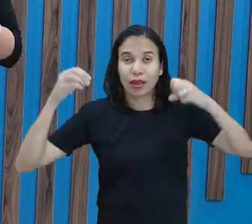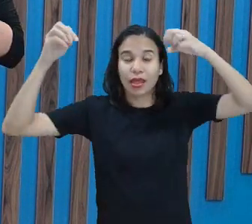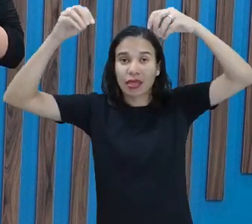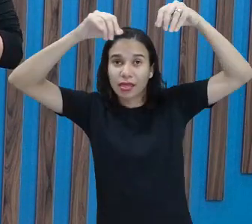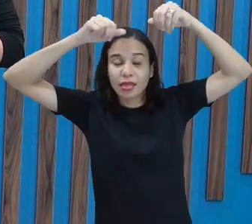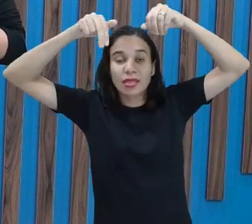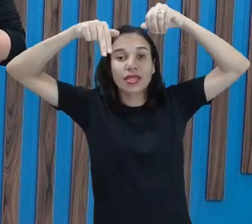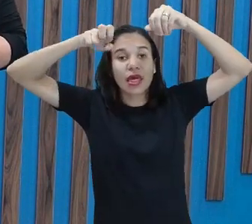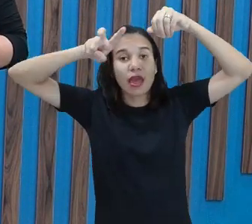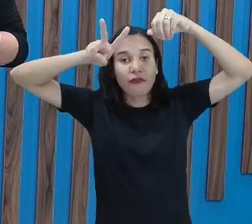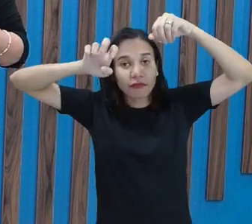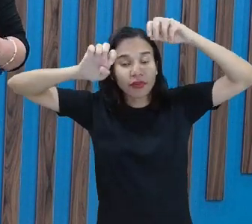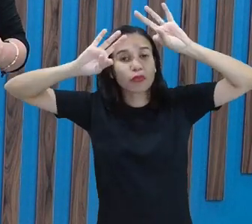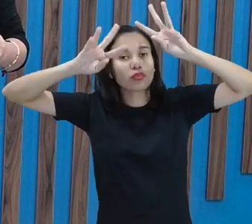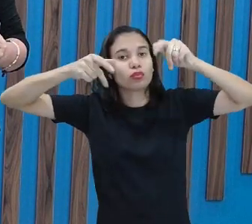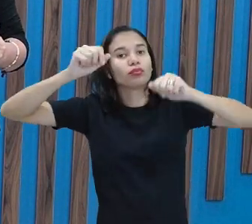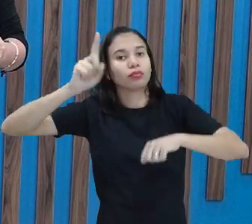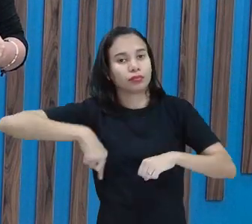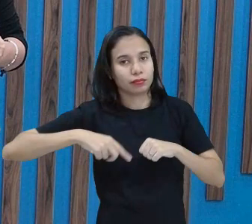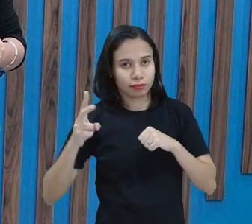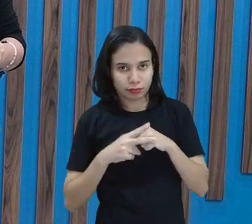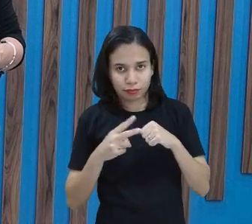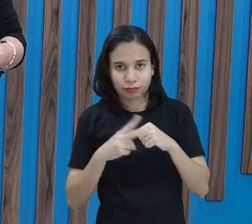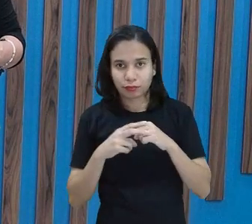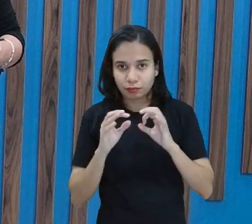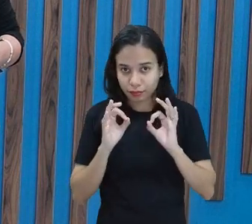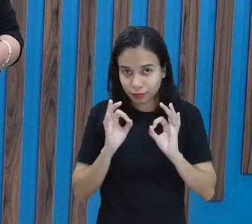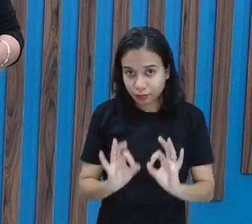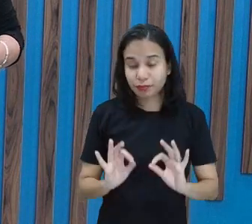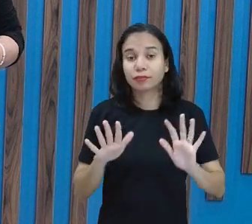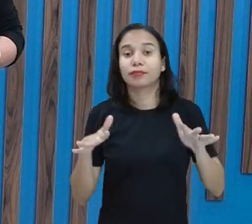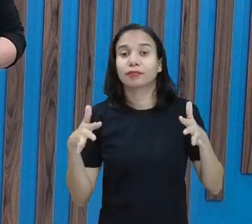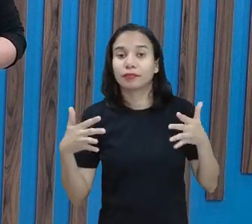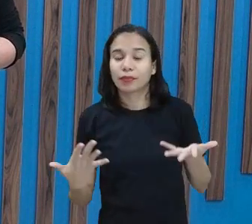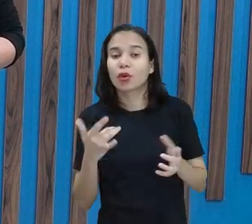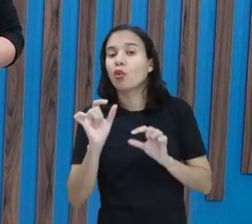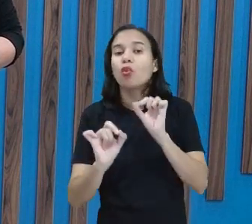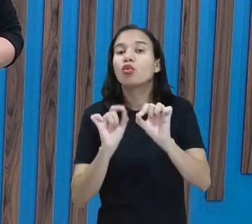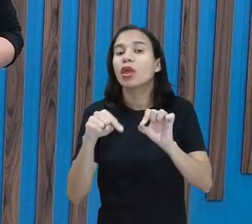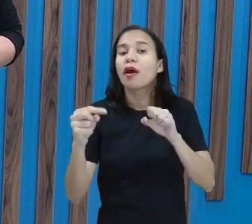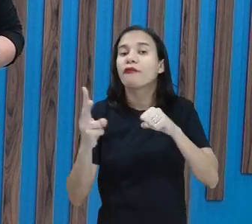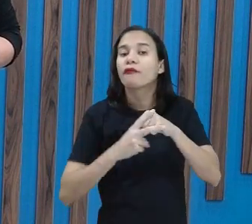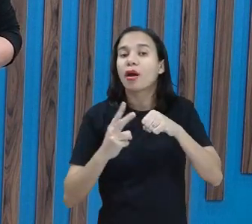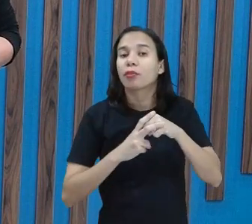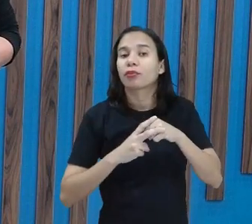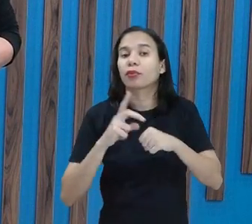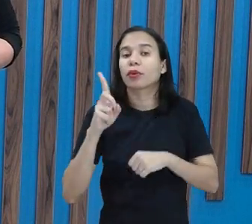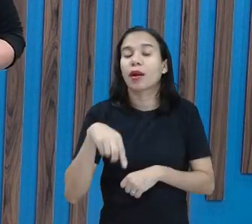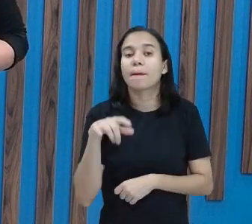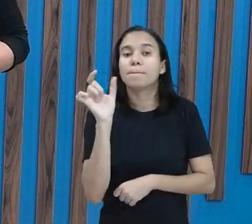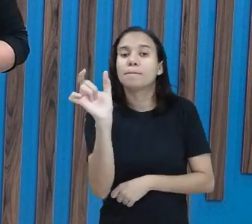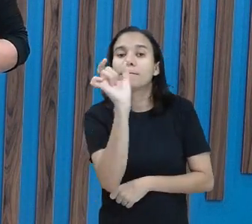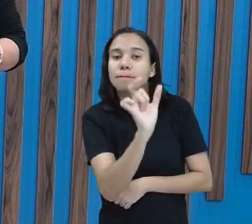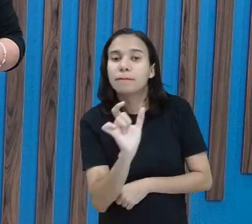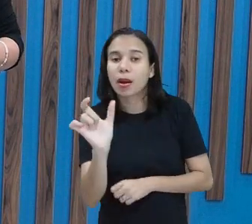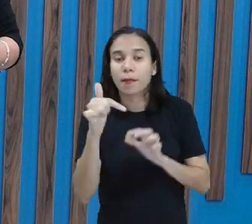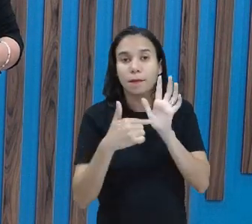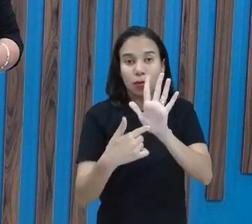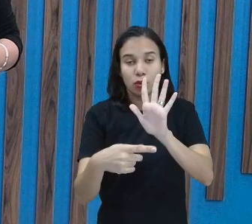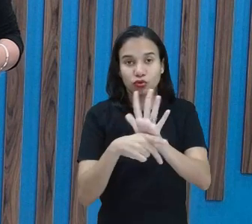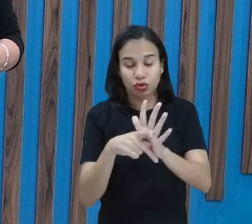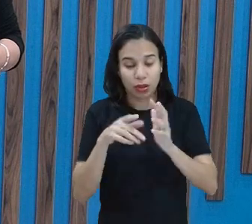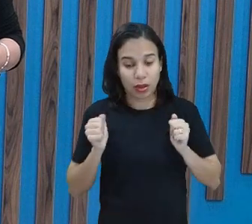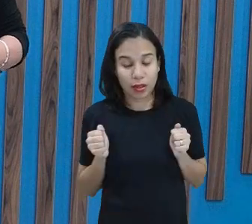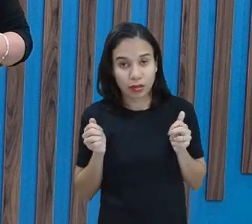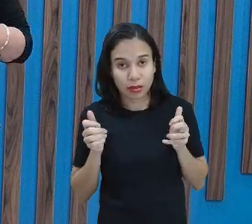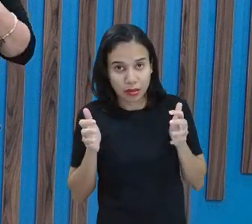nevar, tudo isso também é um verbo, certo? Então, o que é verbo mesmo? São aquelas palavrinhas que indicam uma